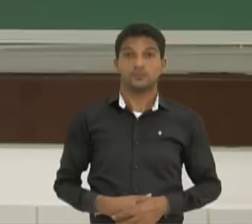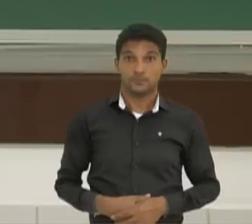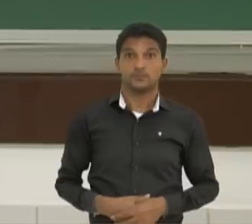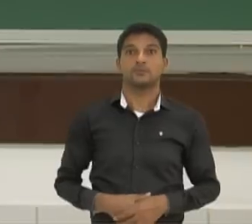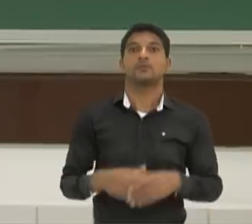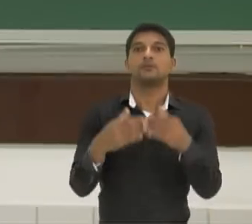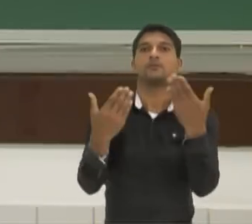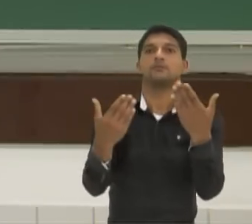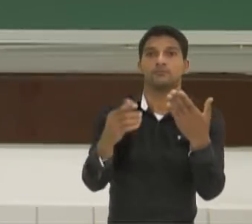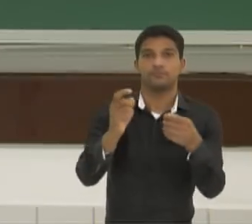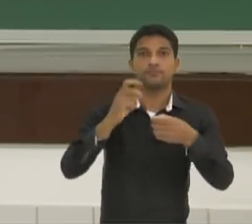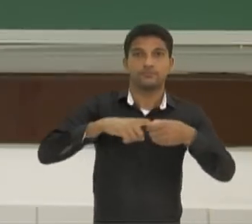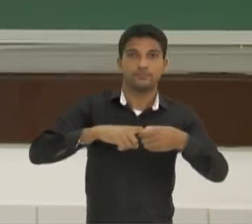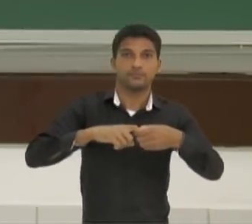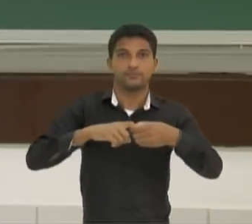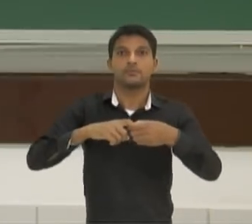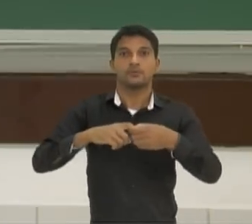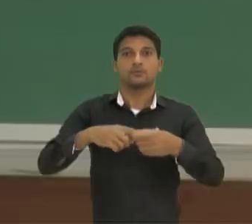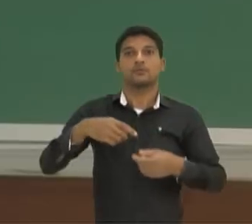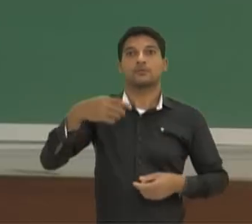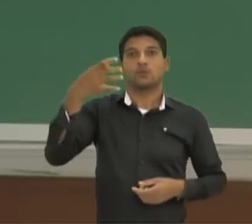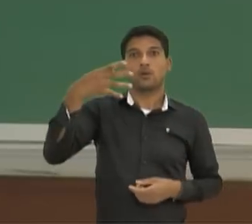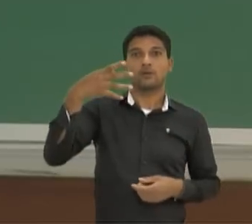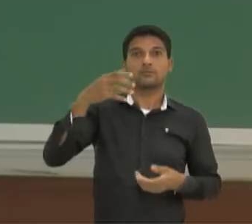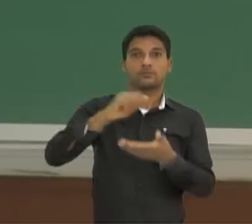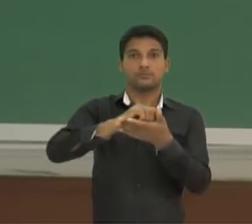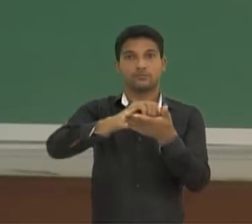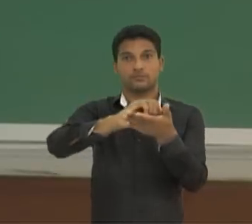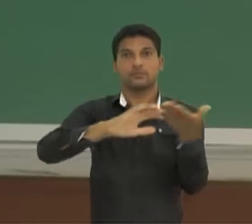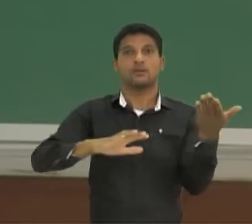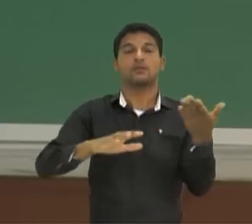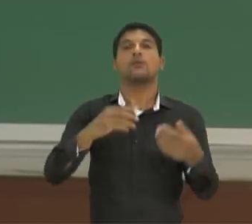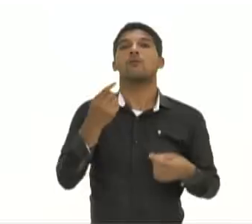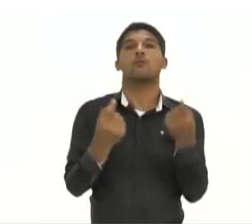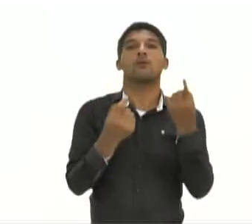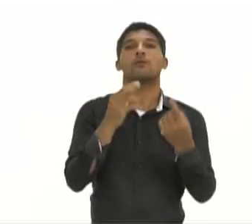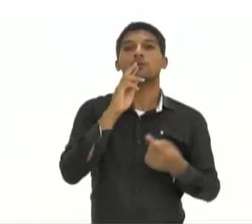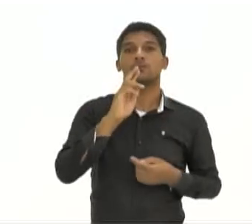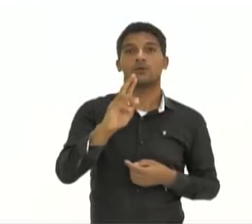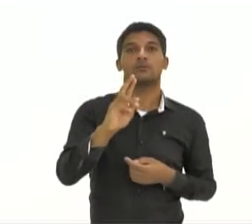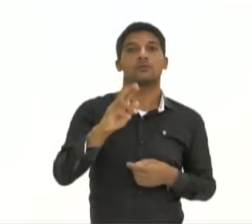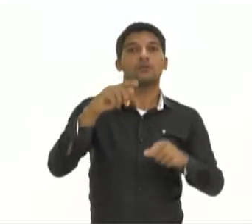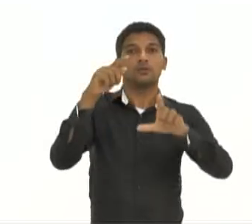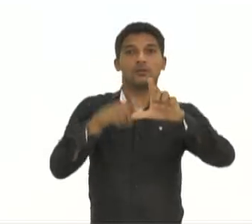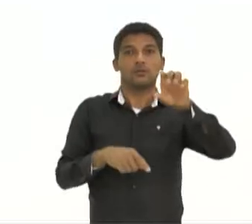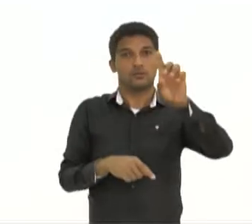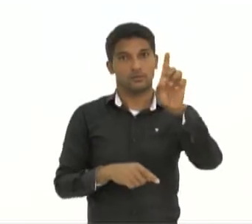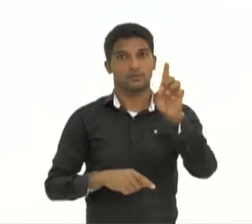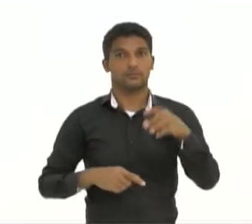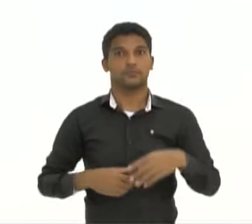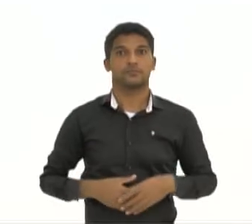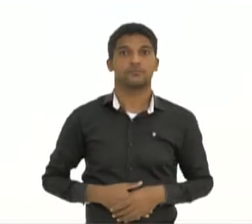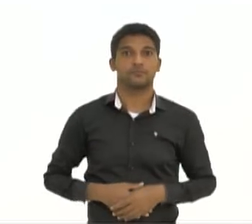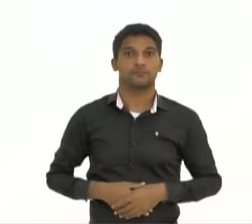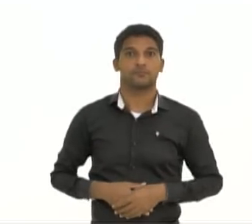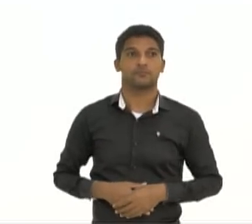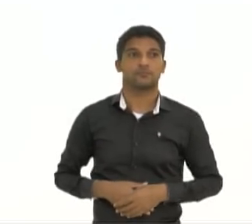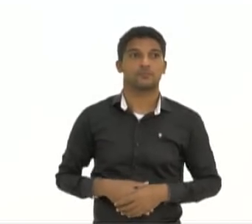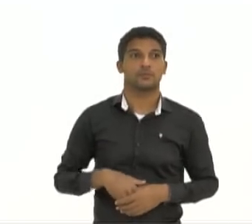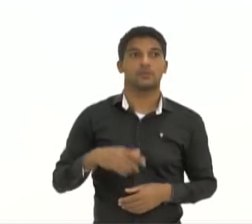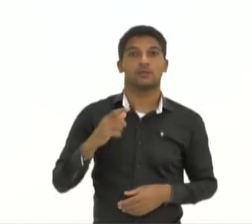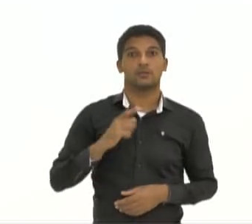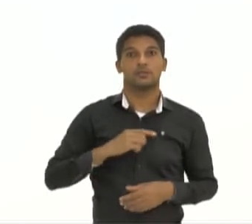E aí, pessoal, retornando então, o nosso quarto exercício tem como alternativa correta a letra D. Né? Então, a gente tinha